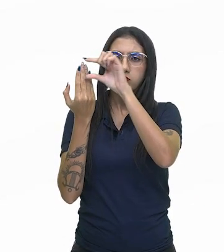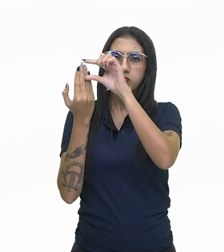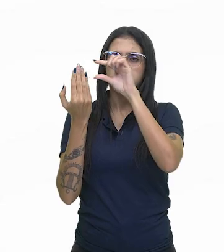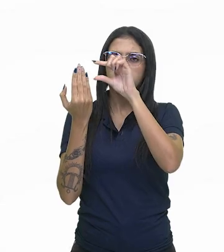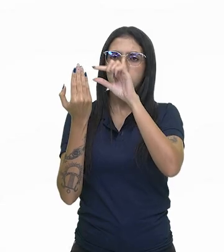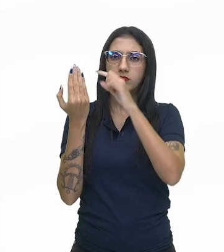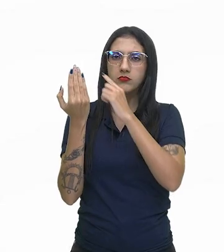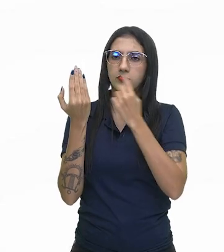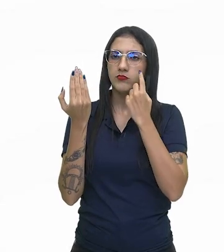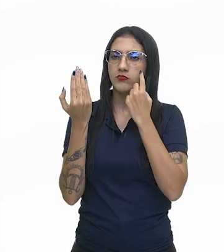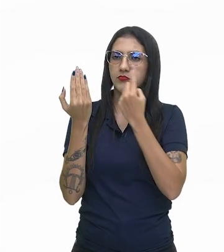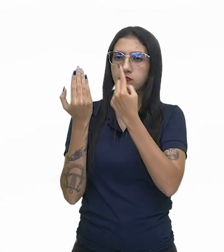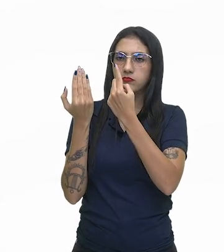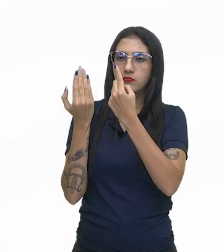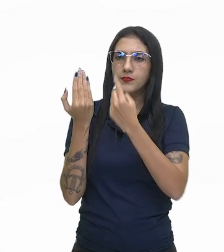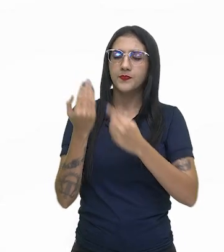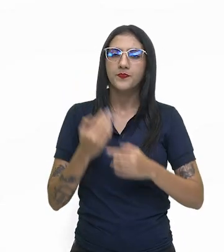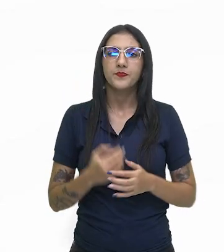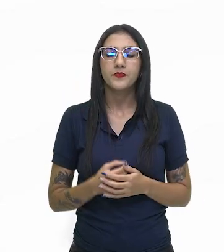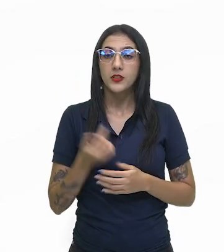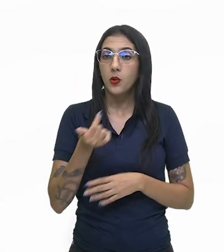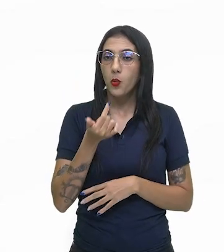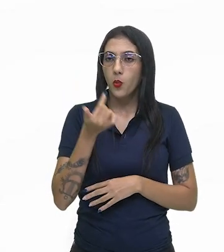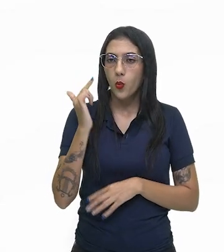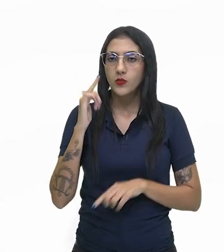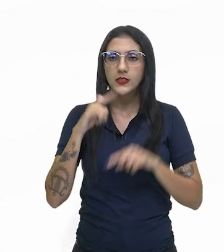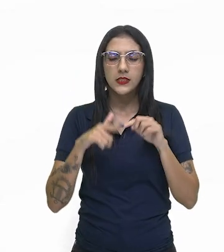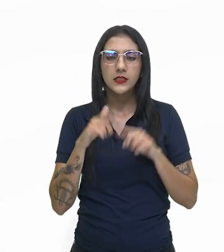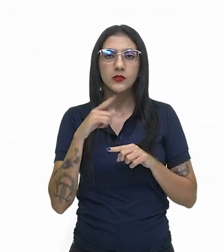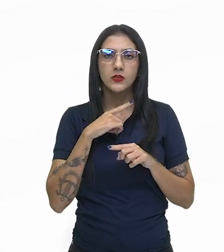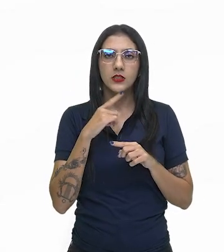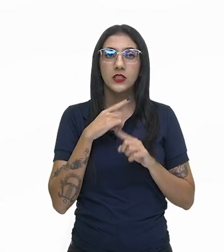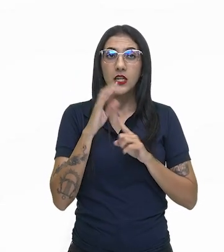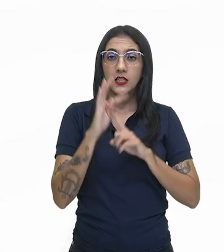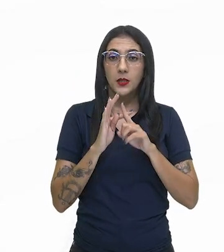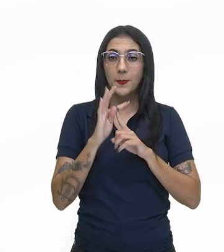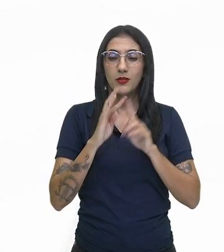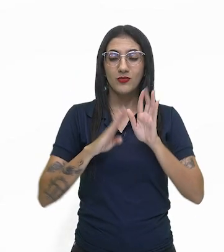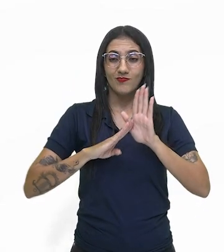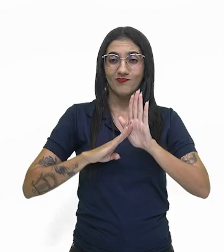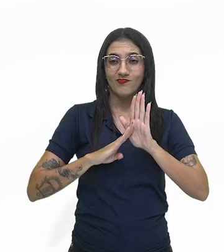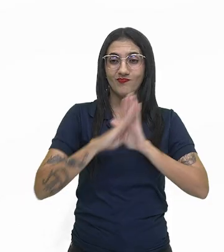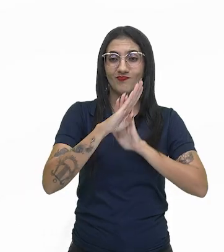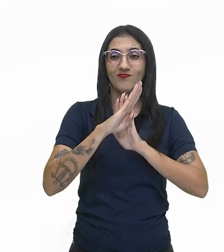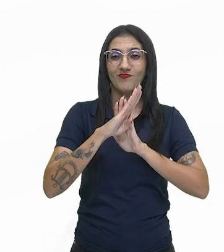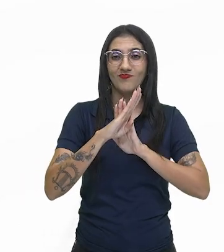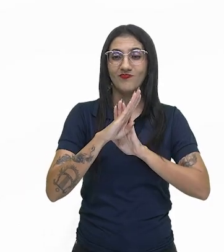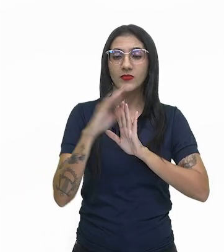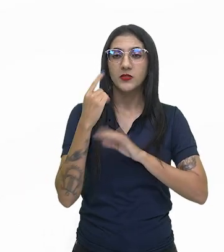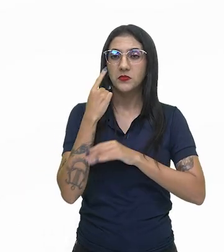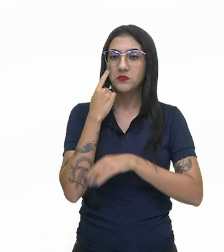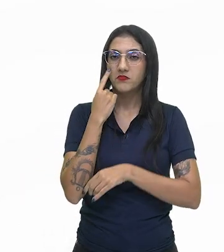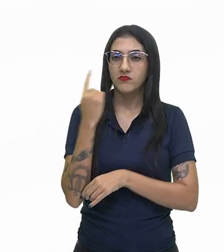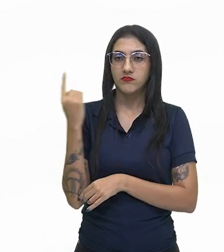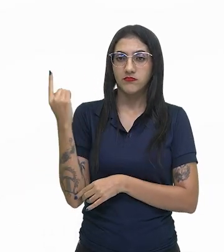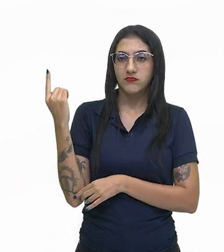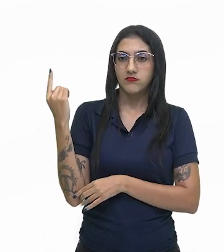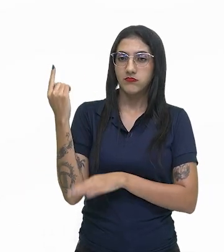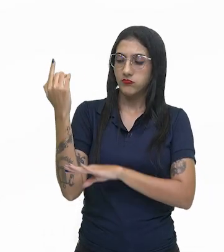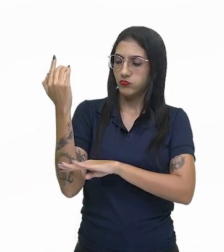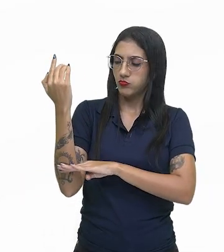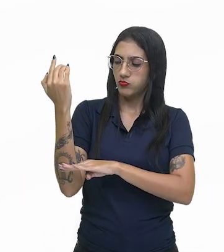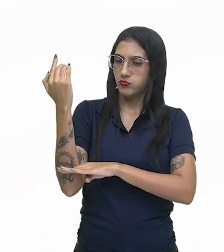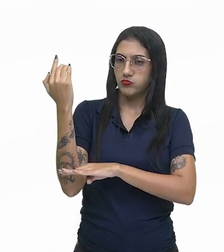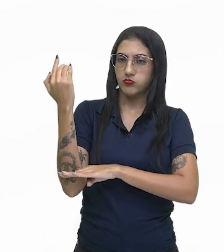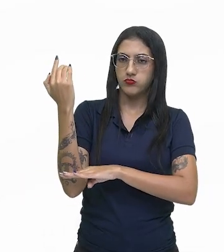destilação. Agora, aqueles que têm maior ponto de ebulição saem no fundo da coluna. Então,